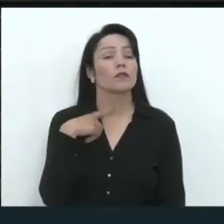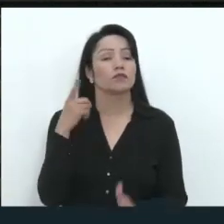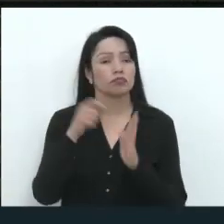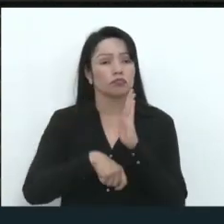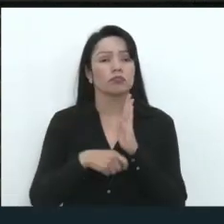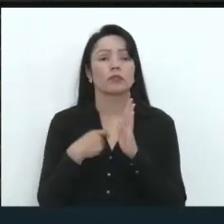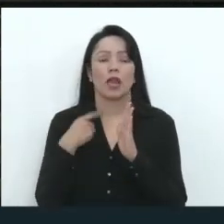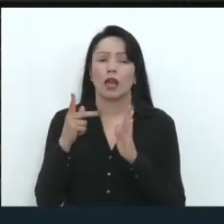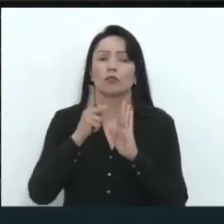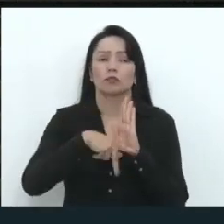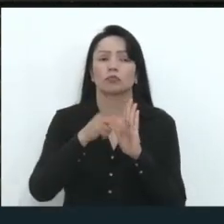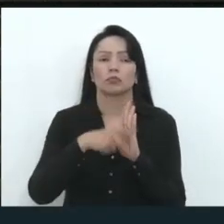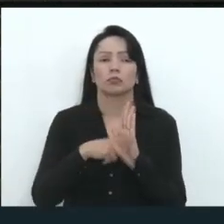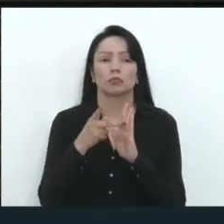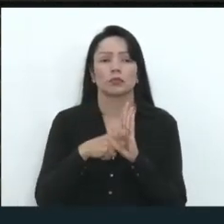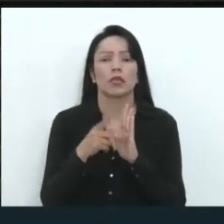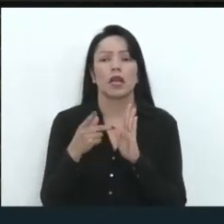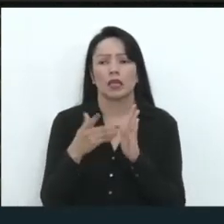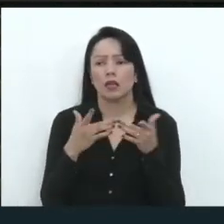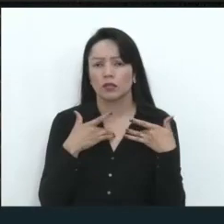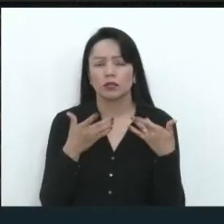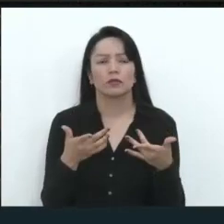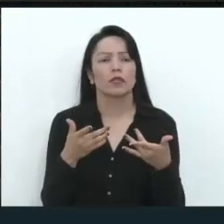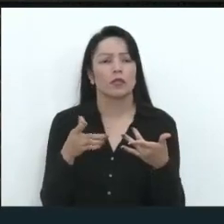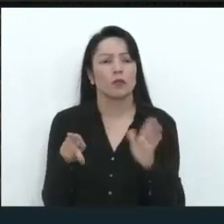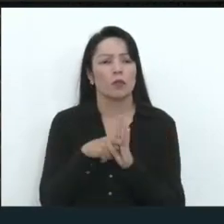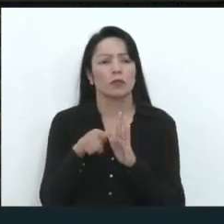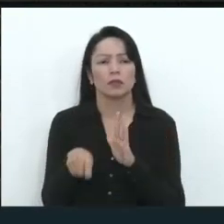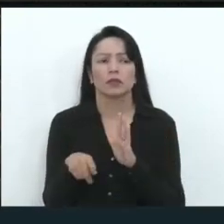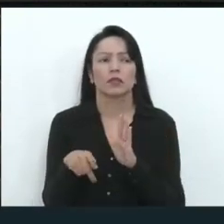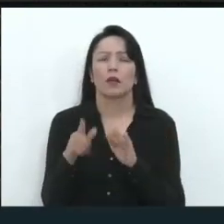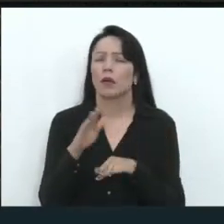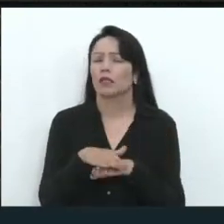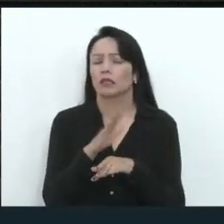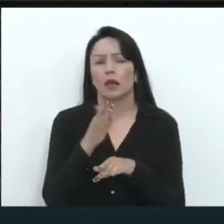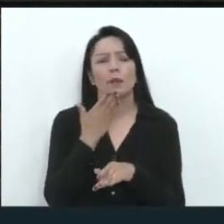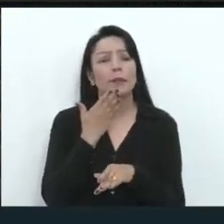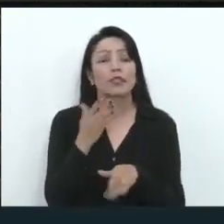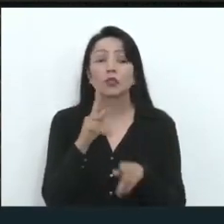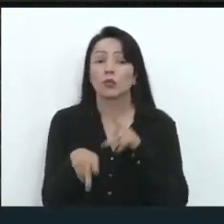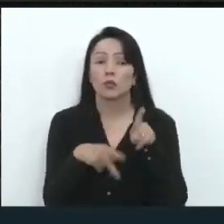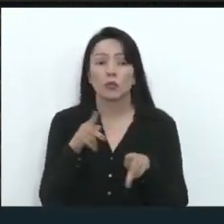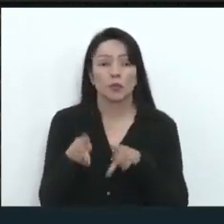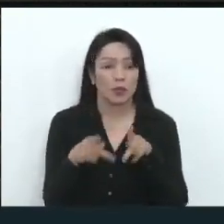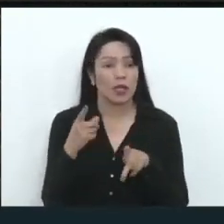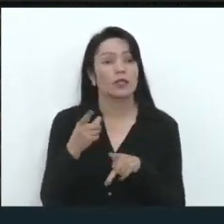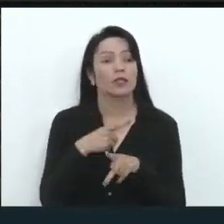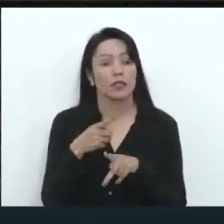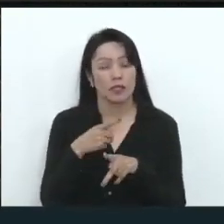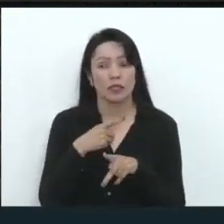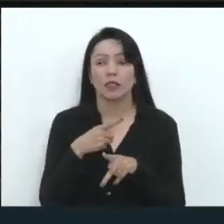É uma das iniciativas dessa casa que mais apelo popular tem. Nós temos aí